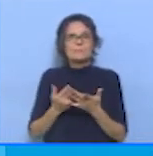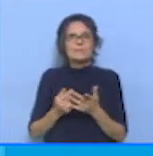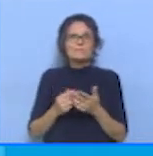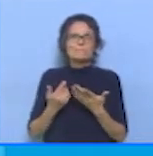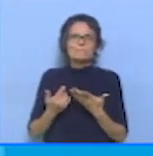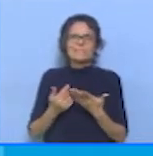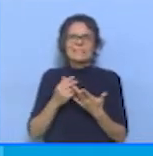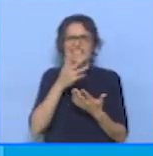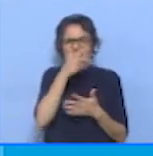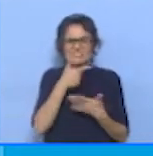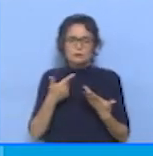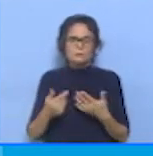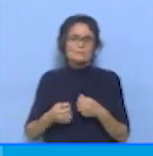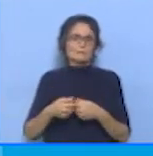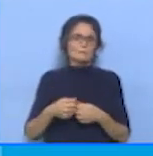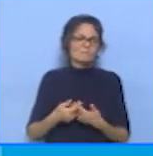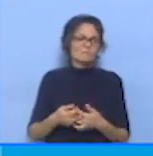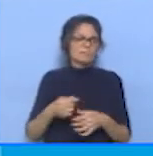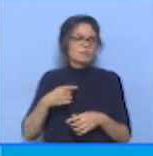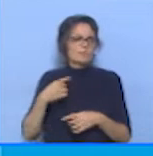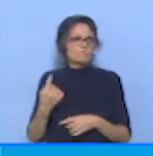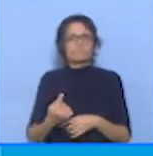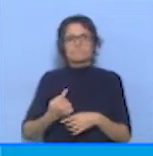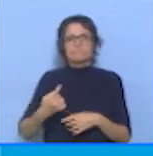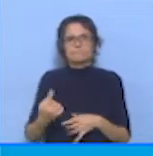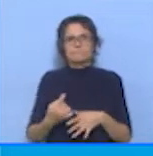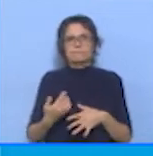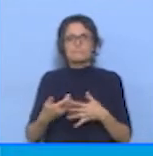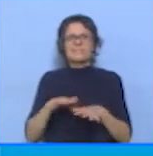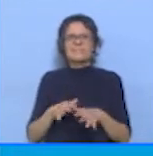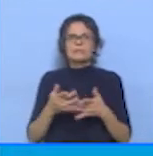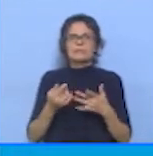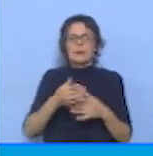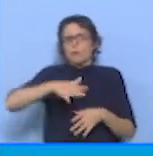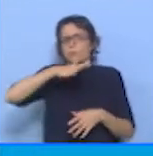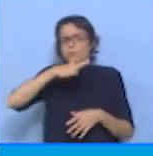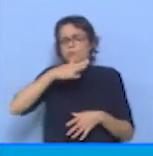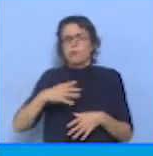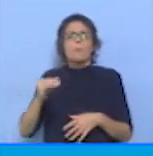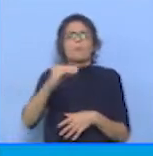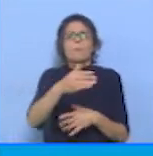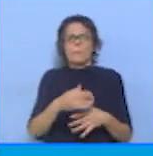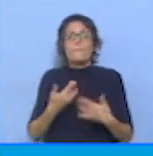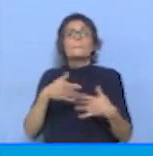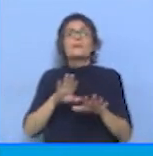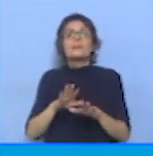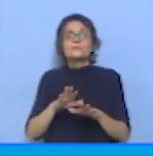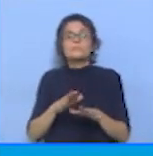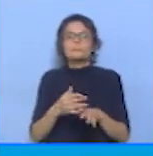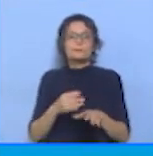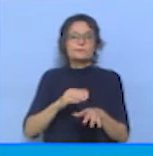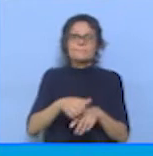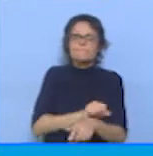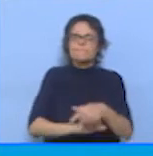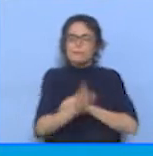e há muito discurso, mas as ações depois às vezes ficam aquém. De qualquer forma, a rede